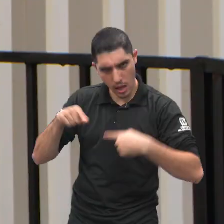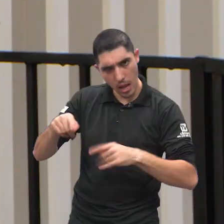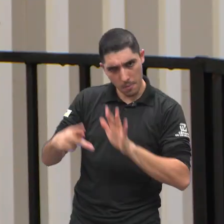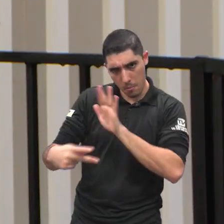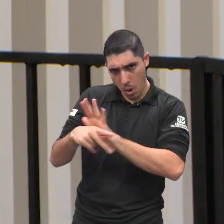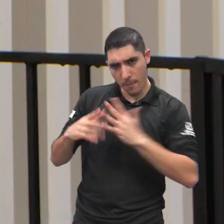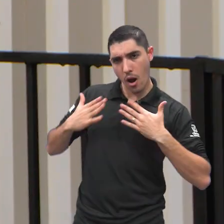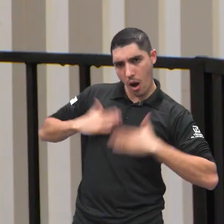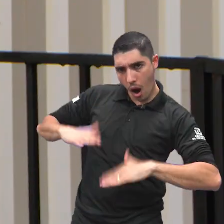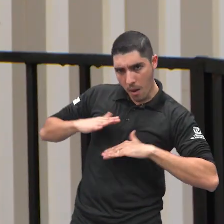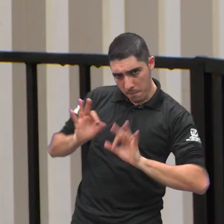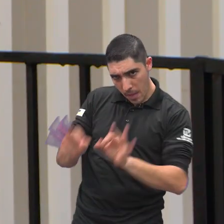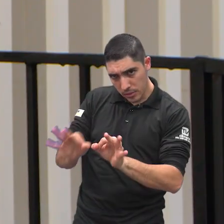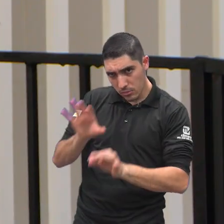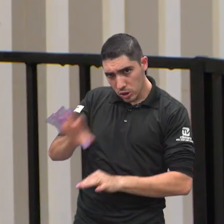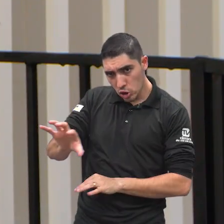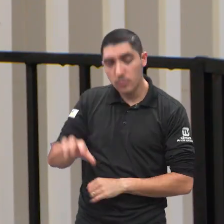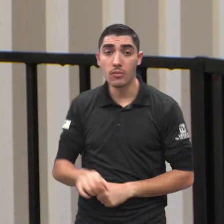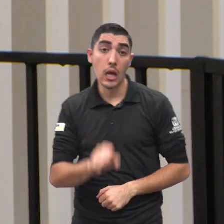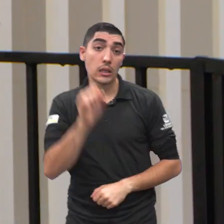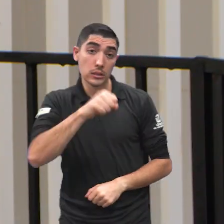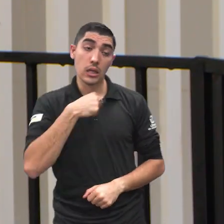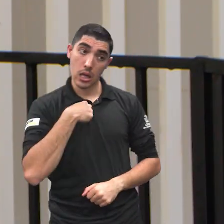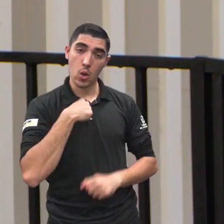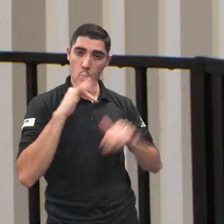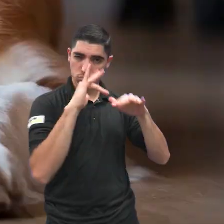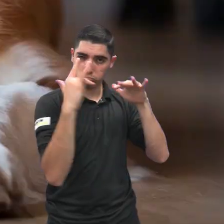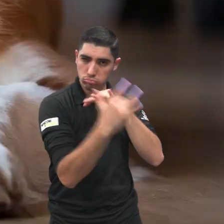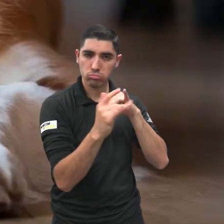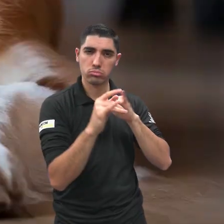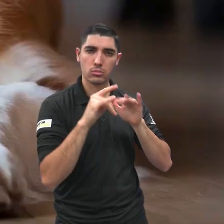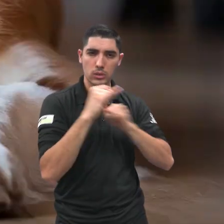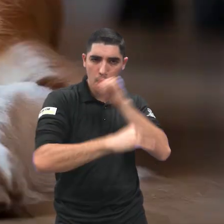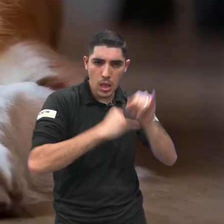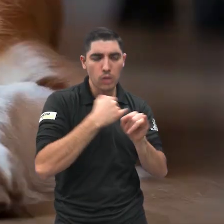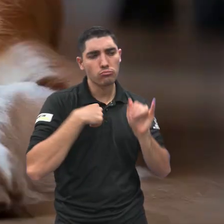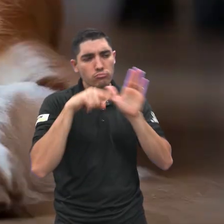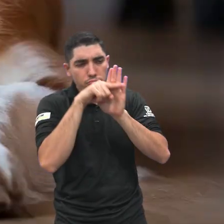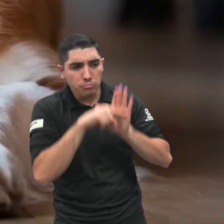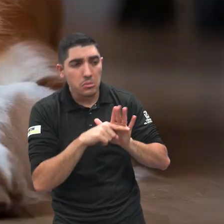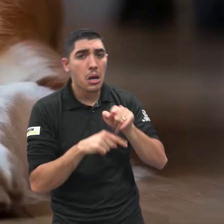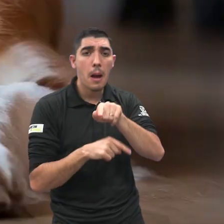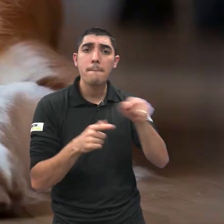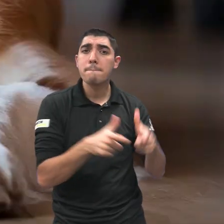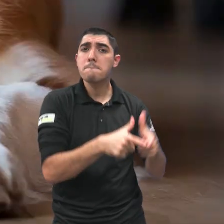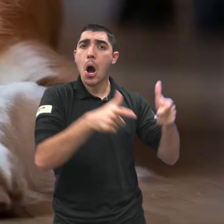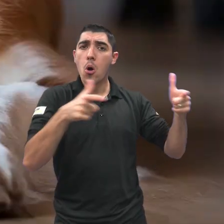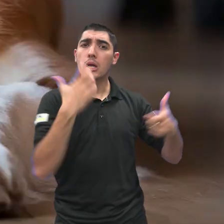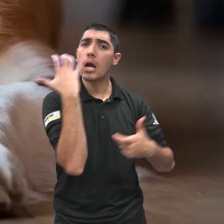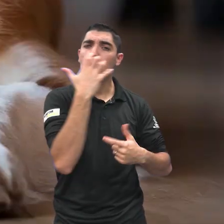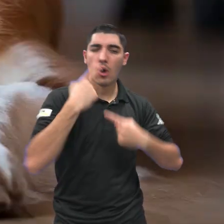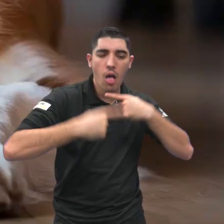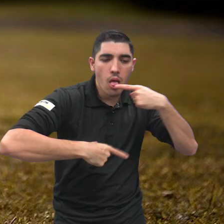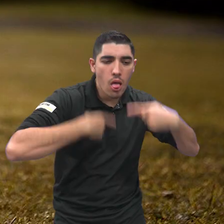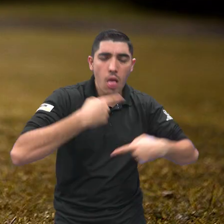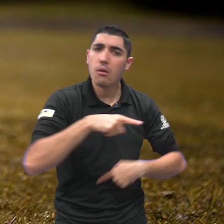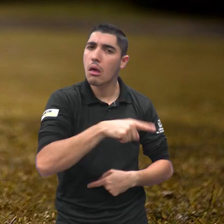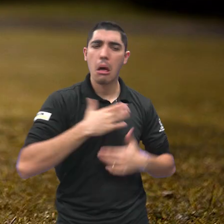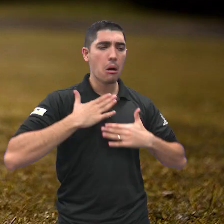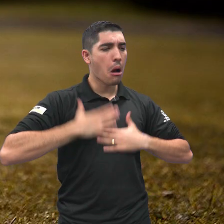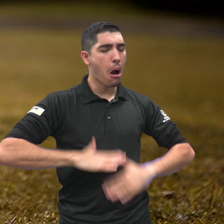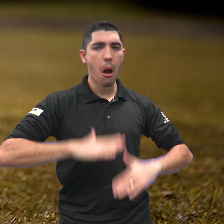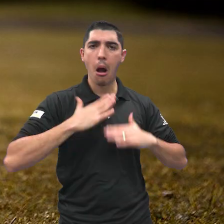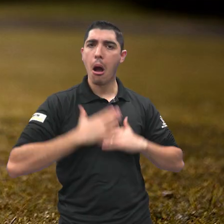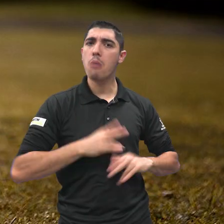tranquilo? Então, normalmente sim. O que eu acompanho das redes sociais são São Bernardos super tranquilos, tá? Convivem